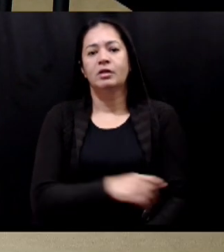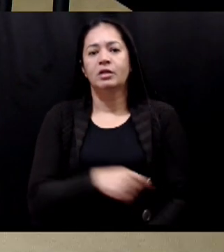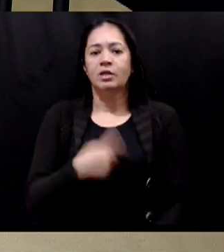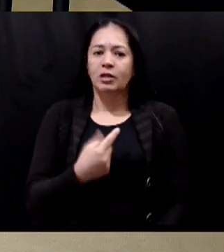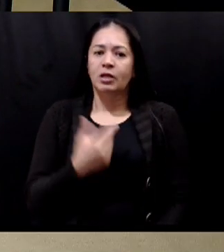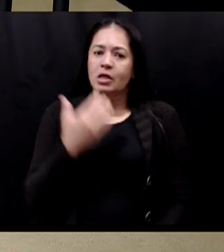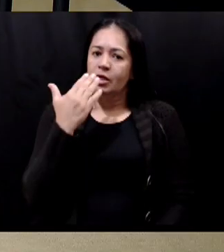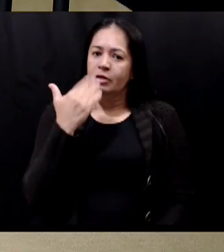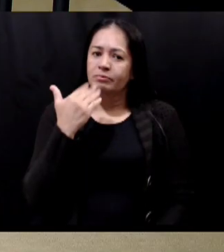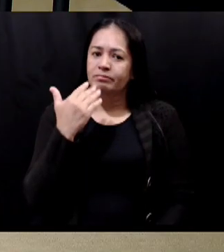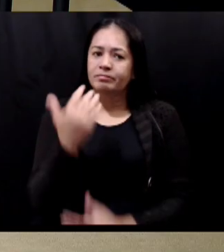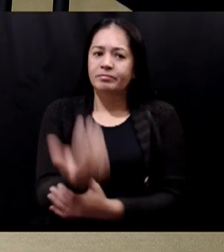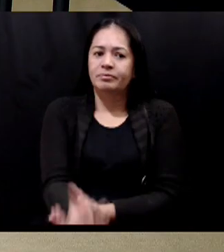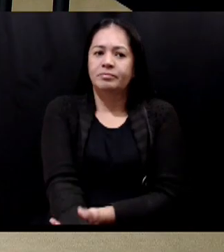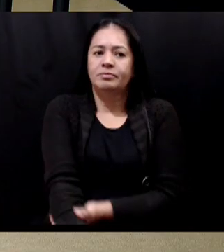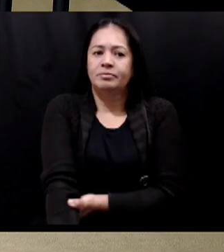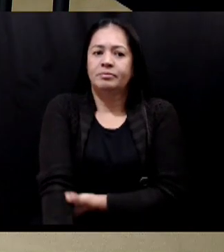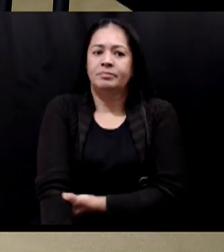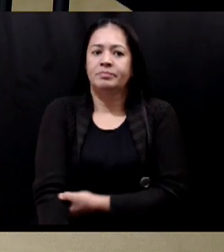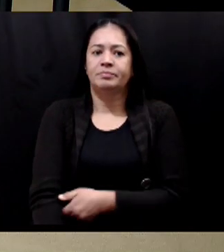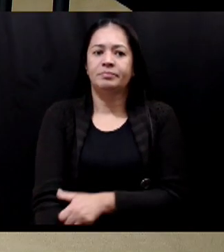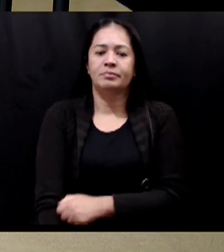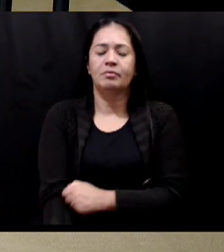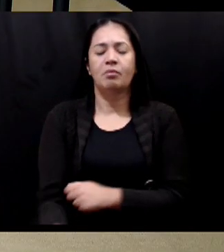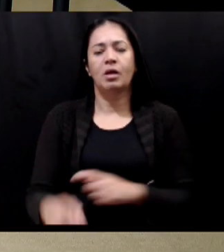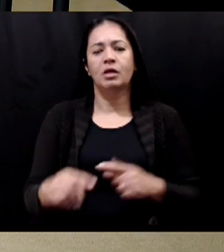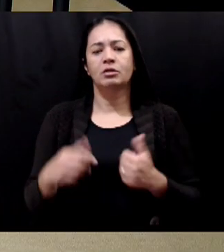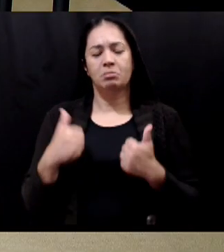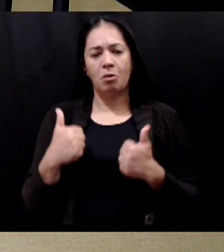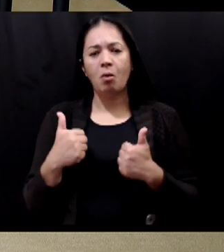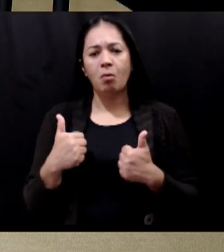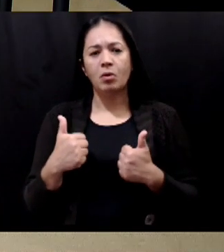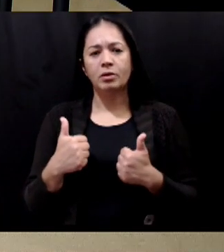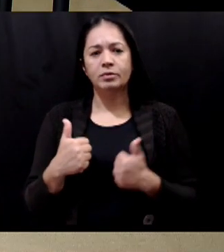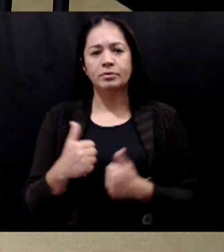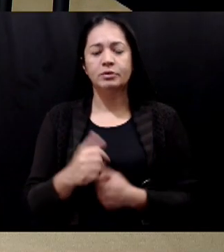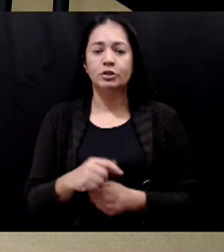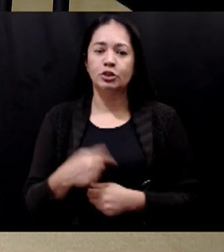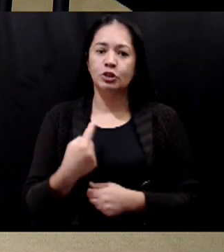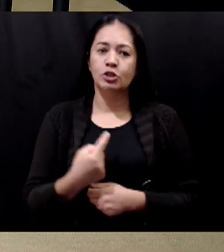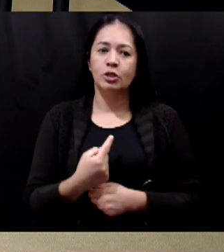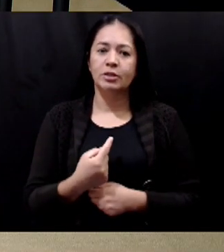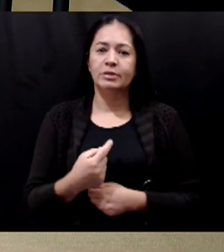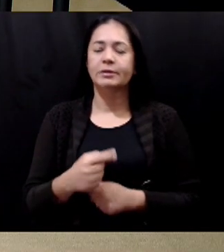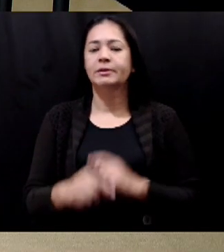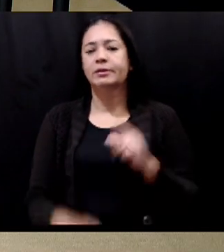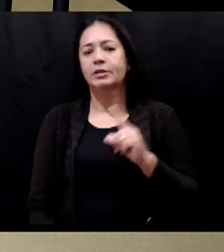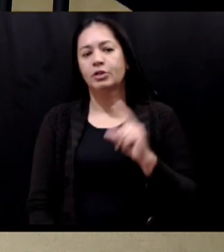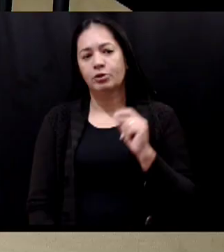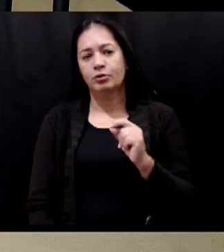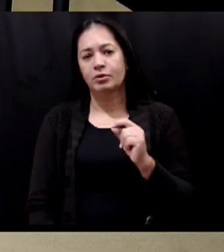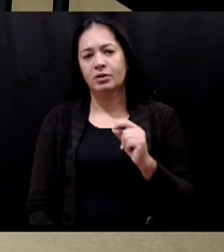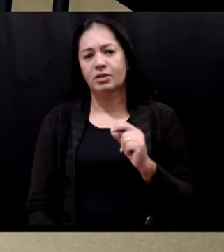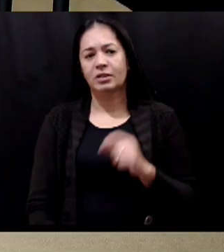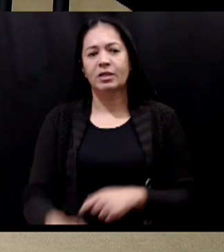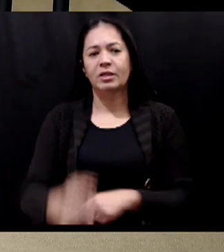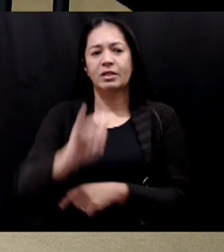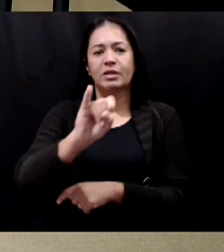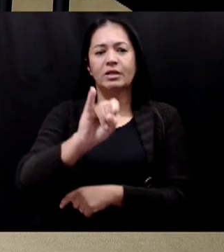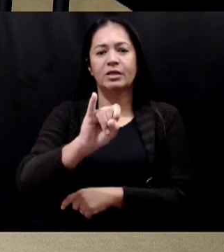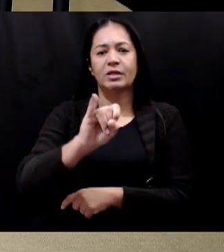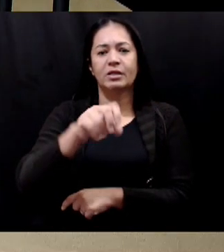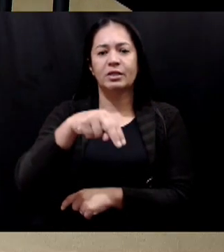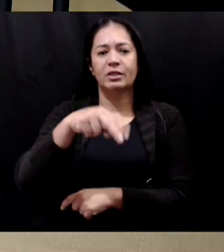100% não digo, mas regrada, né, e aí a gente tem essa questão de inflamação. O que que é inflamação do corpo? Quando que o corpo